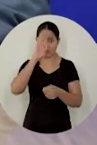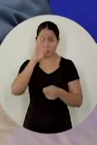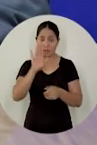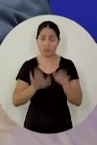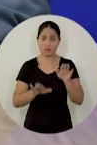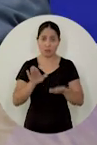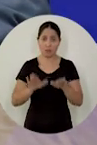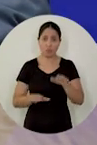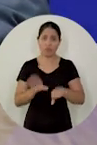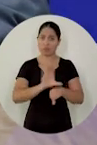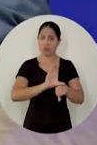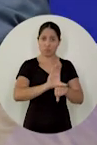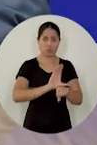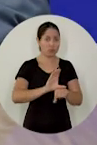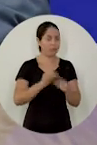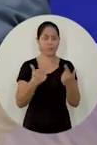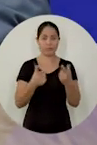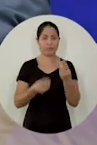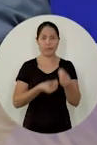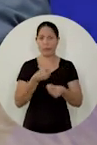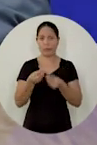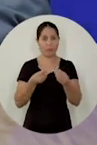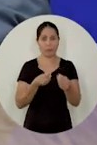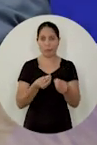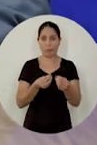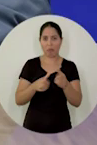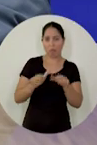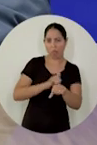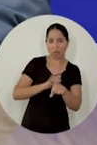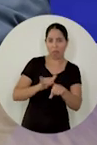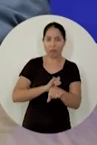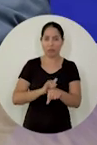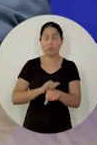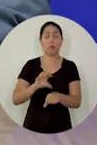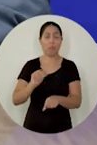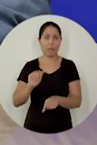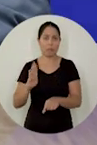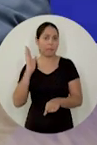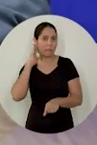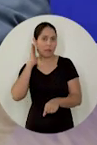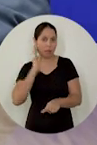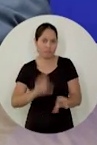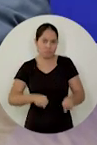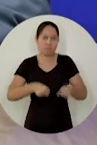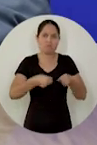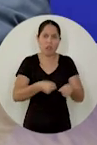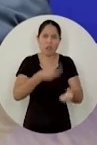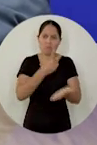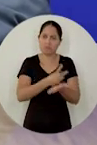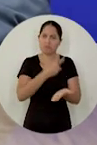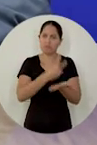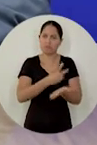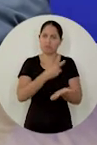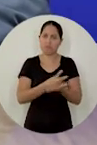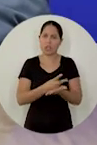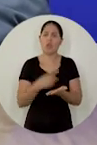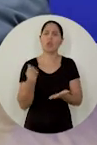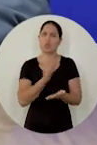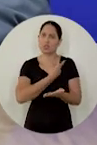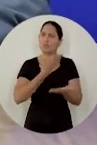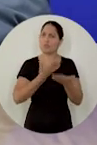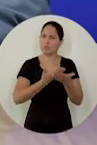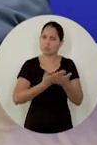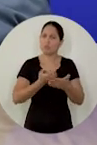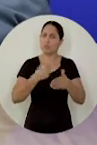existem princípios que são inegociáveis. A OAB Pará seguirá nesta luta, aprofundando ainda mais os estudos